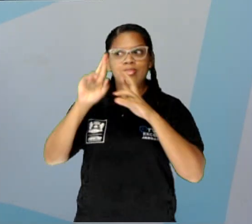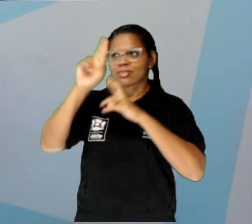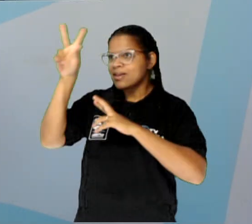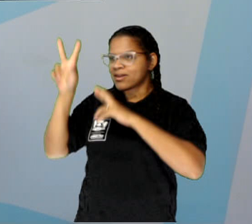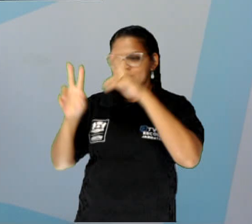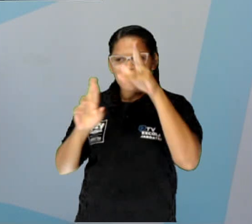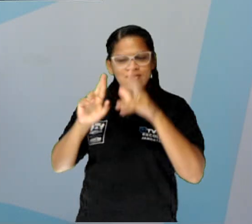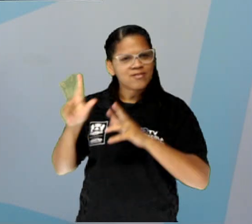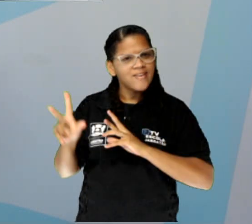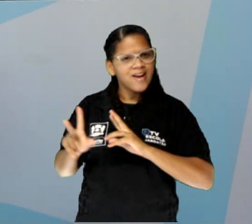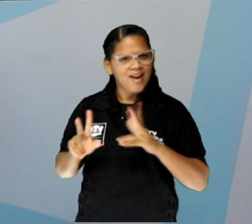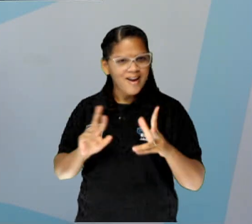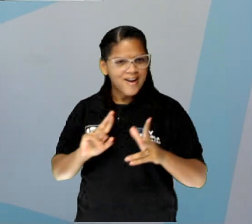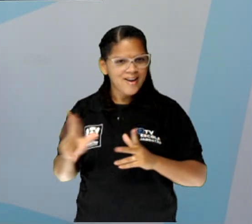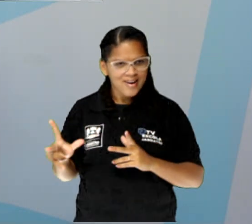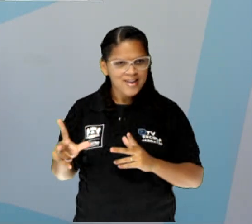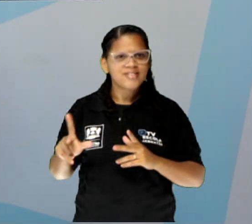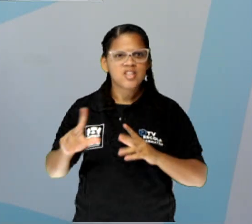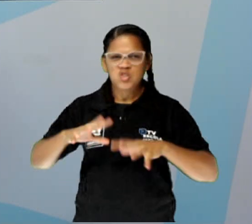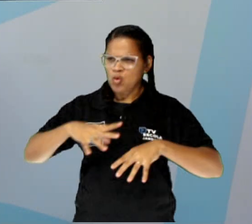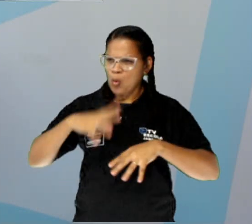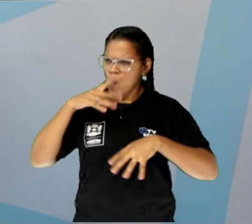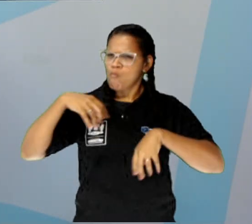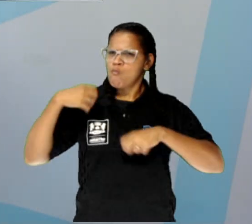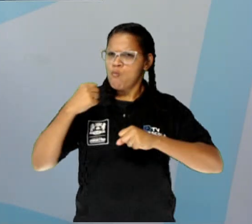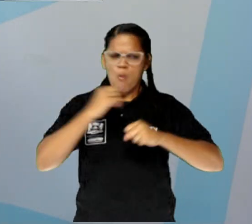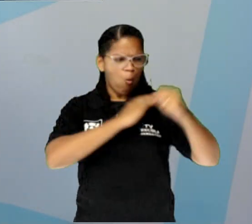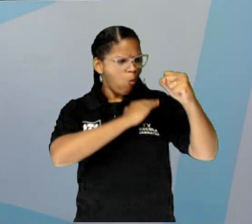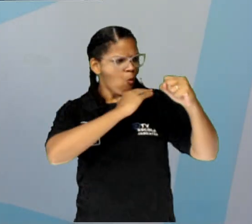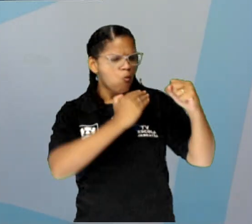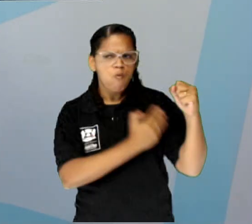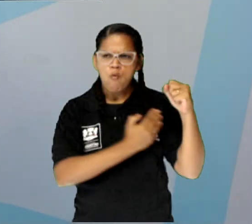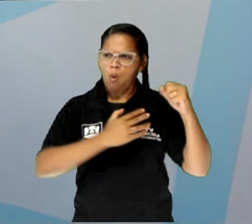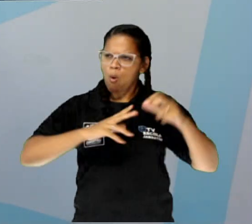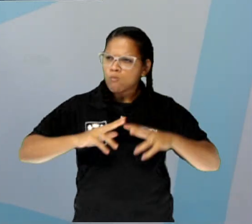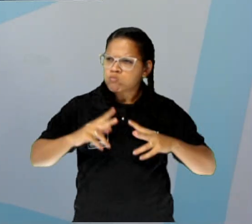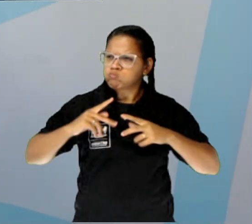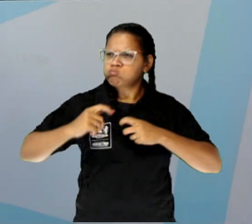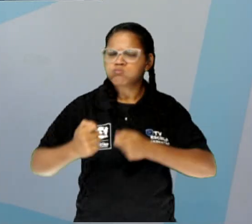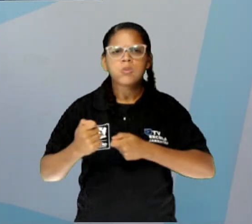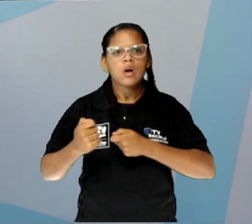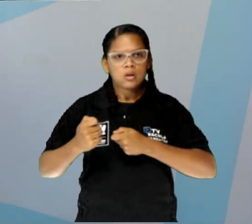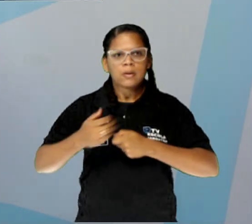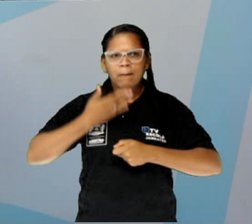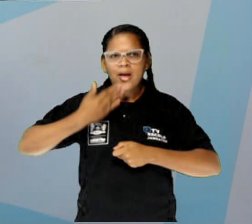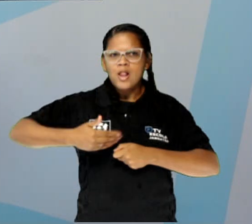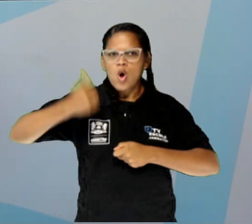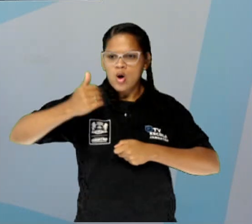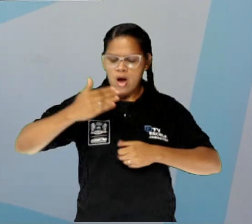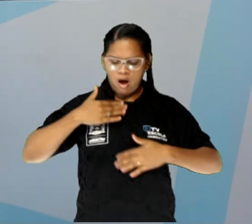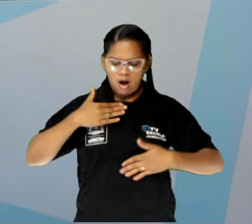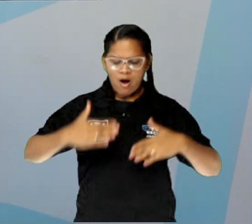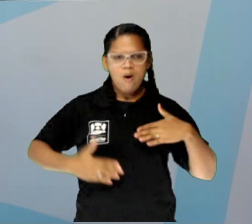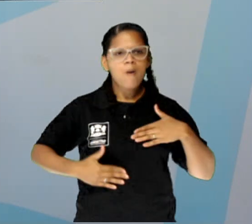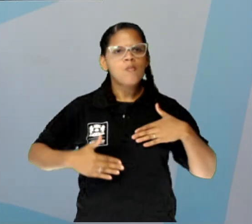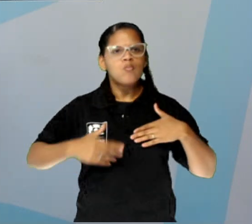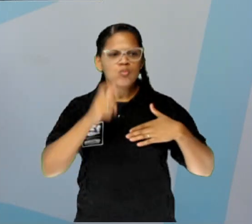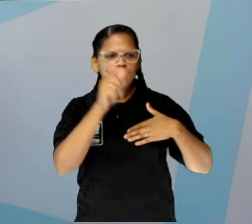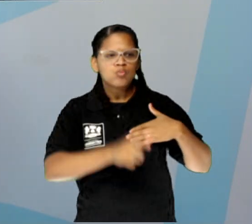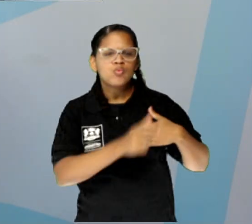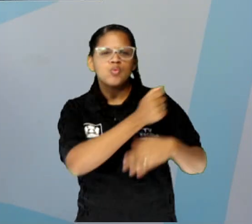são tão fortes, tão intensos, eles gostam tanto de melhoria naquilo que é para o aluno, que eles trazem algumas divisões